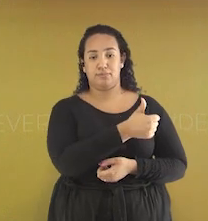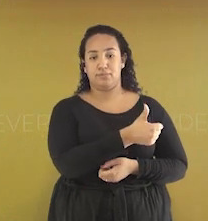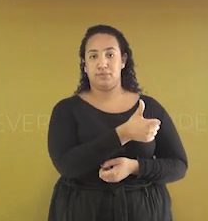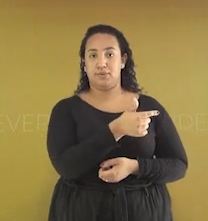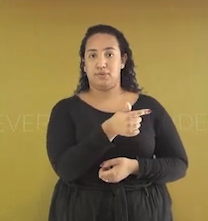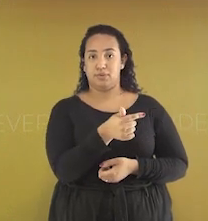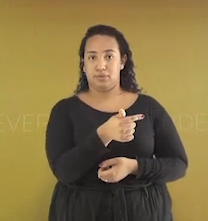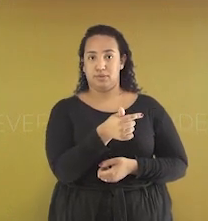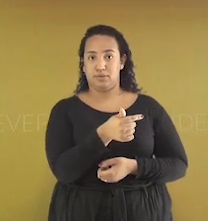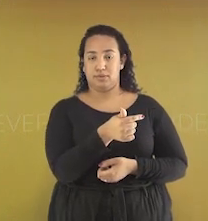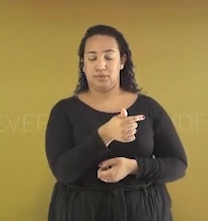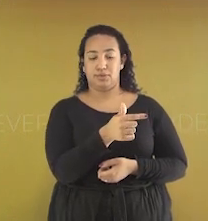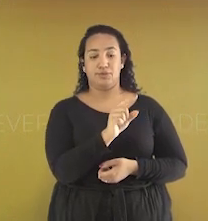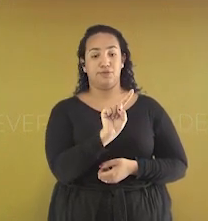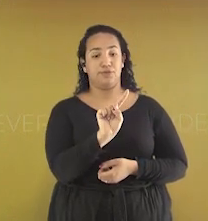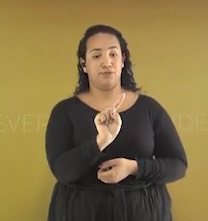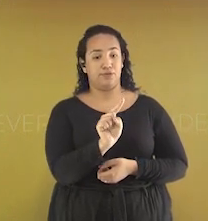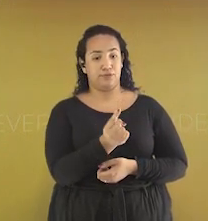a vírgula